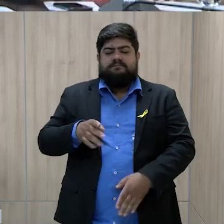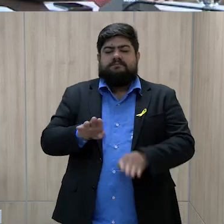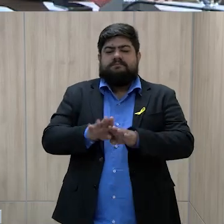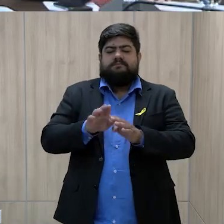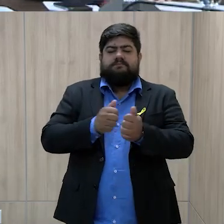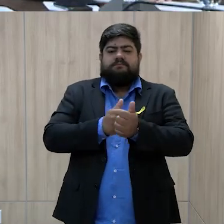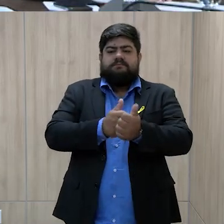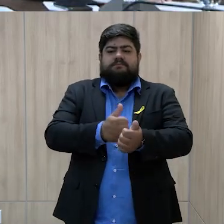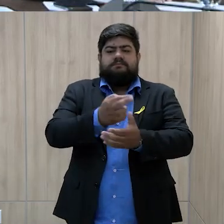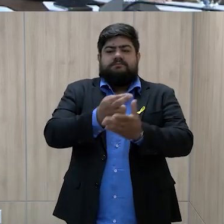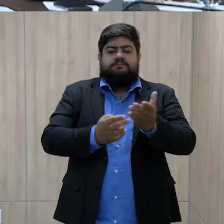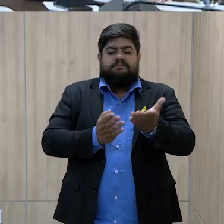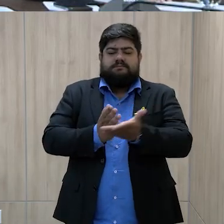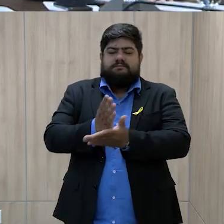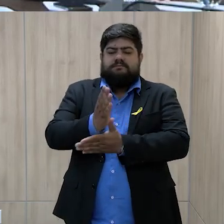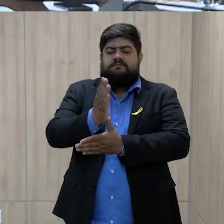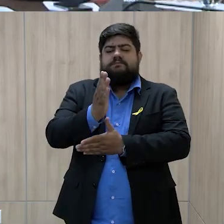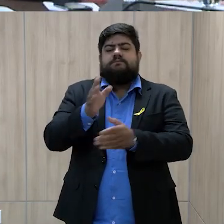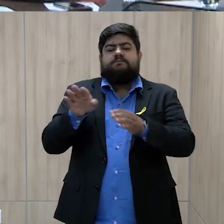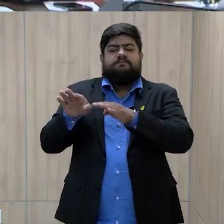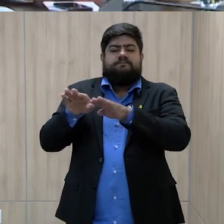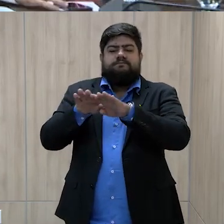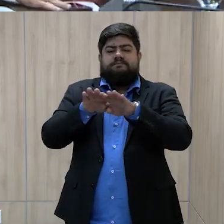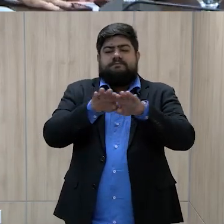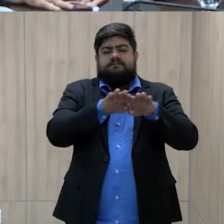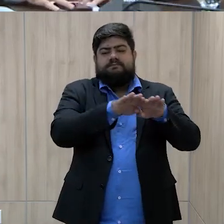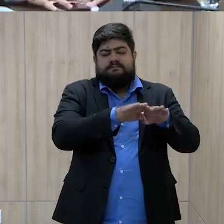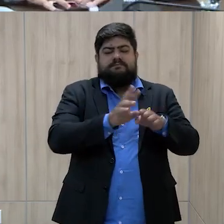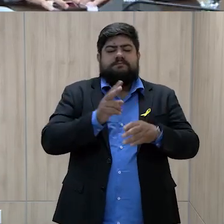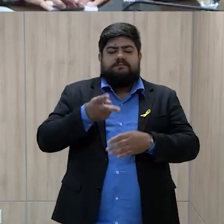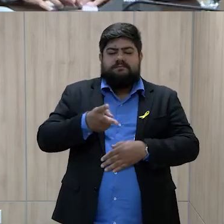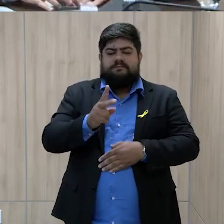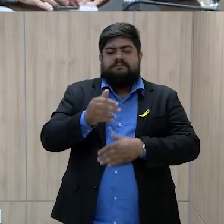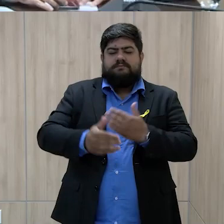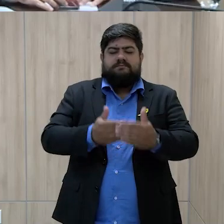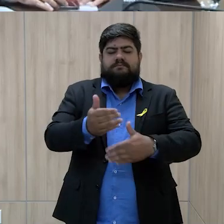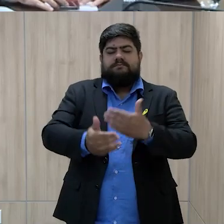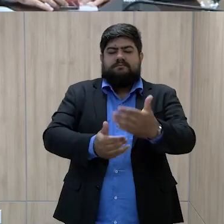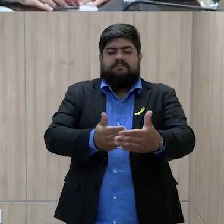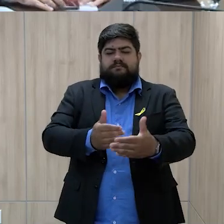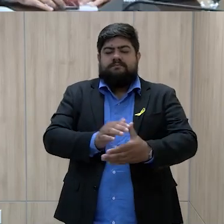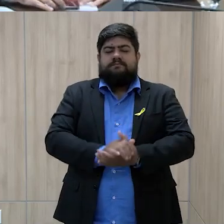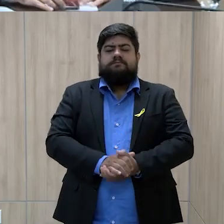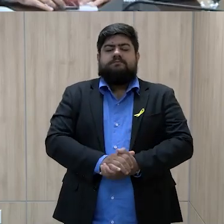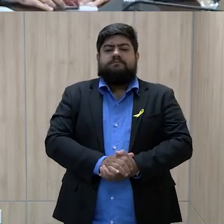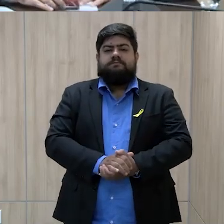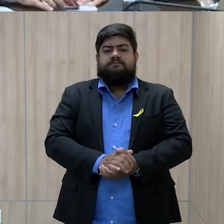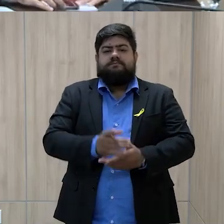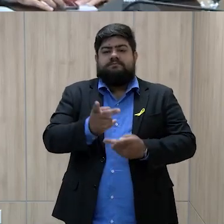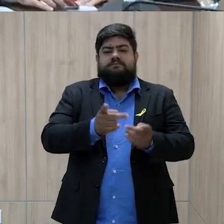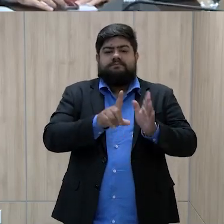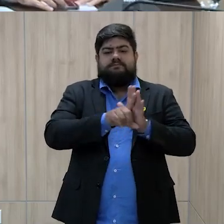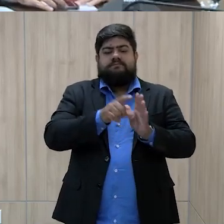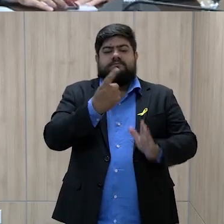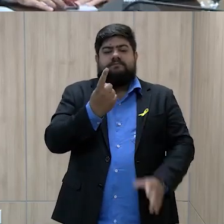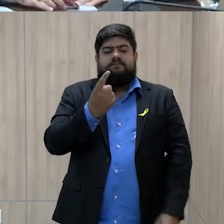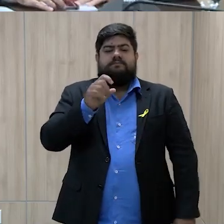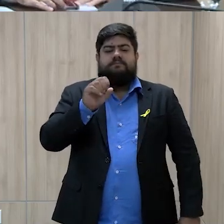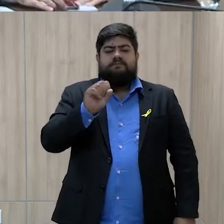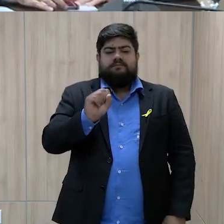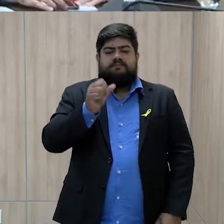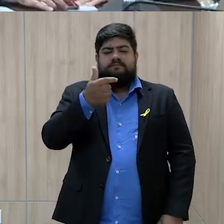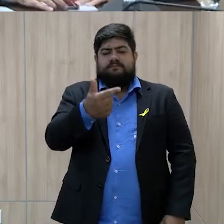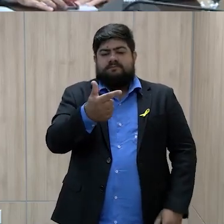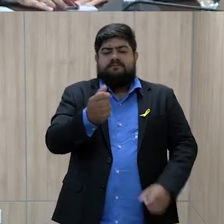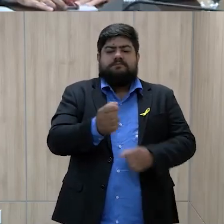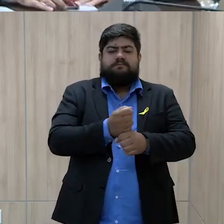acompanha o relator Está aprovado por unanimidade segue a tramitação projeto